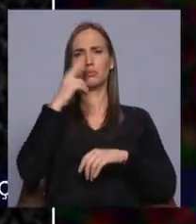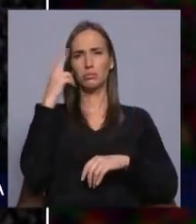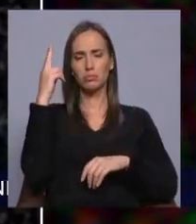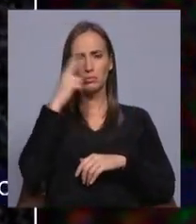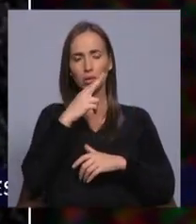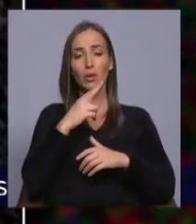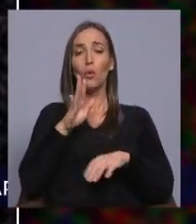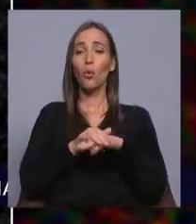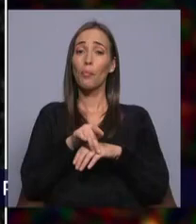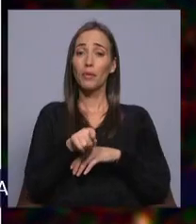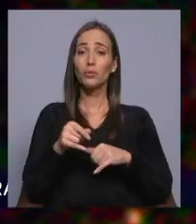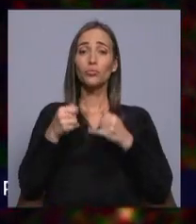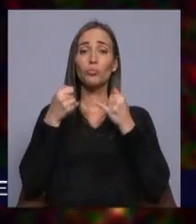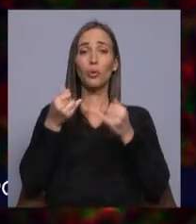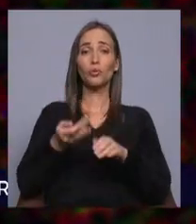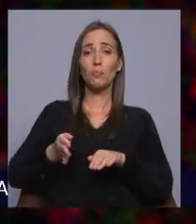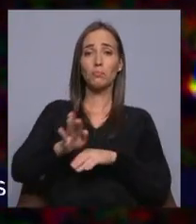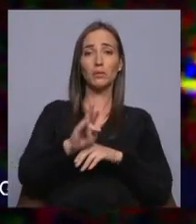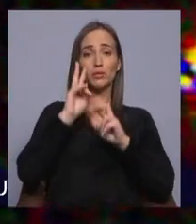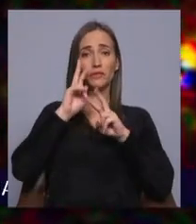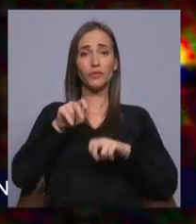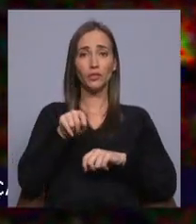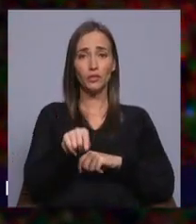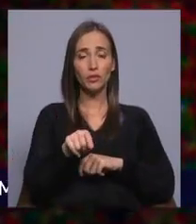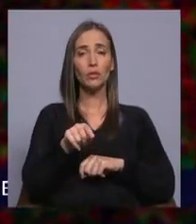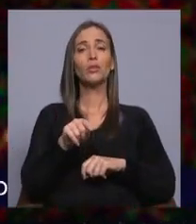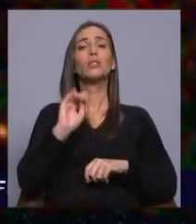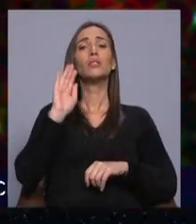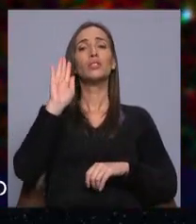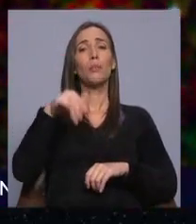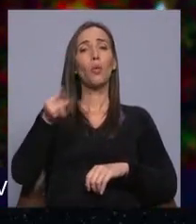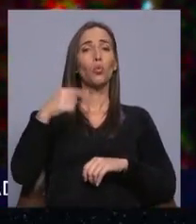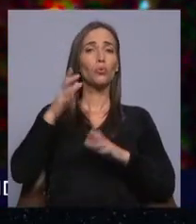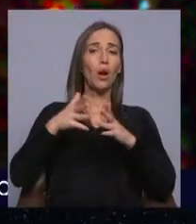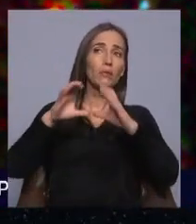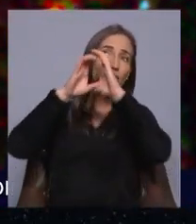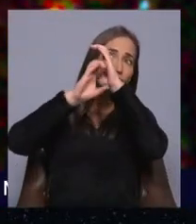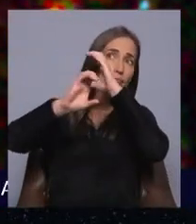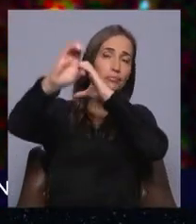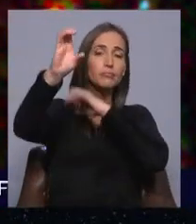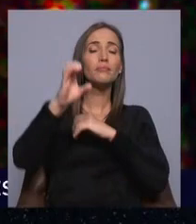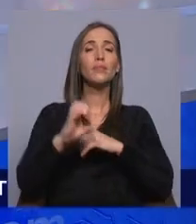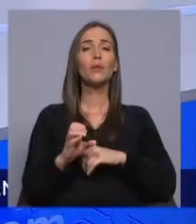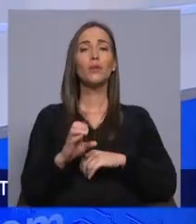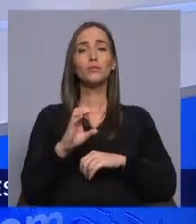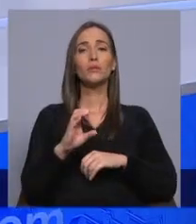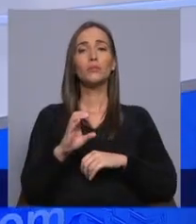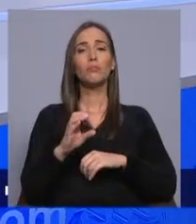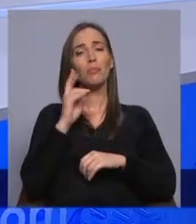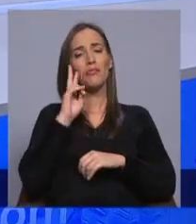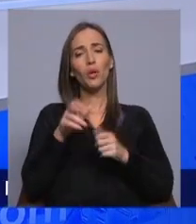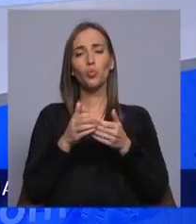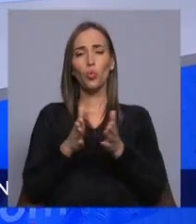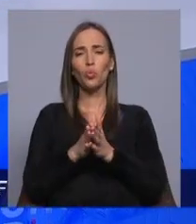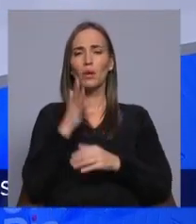portanto, próximo passos para esta investigação, chamar o outro grande telescópio, o James Webb, para olhar para tudo isto e tentar perceber